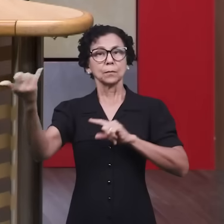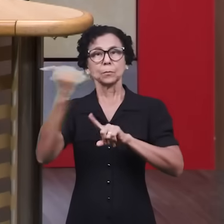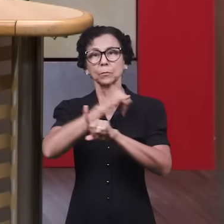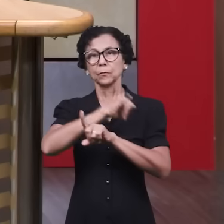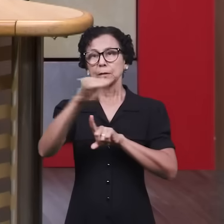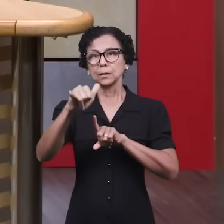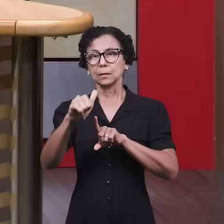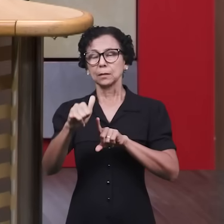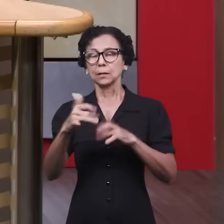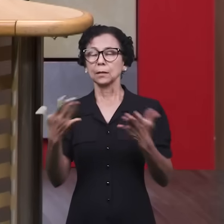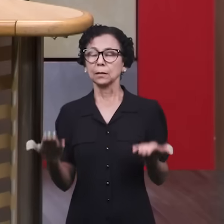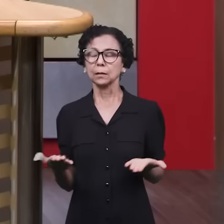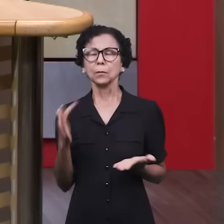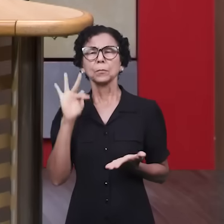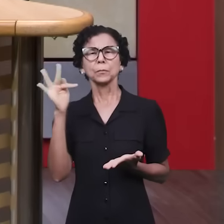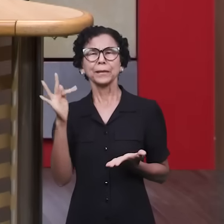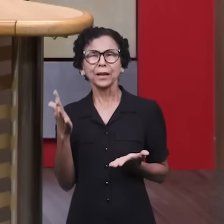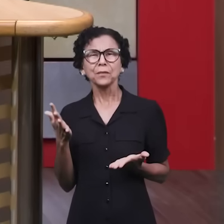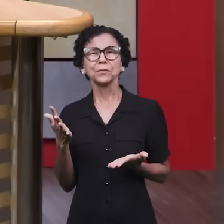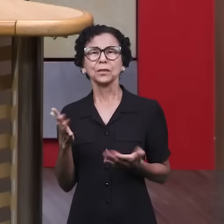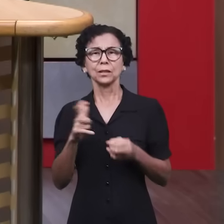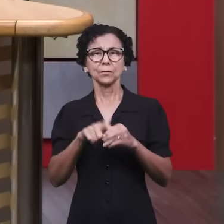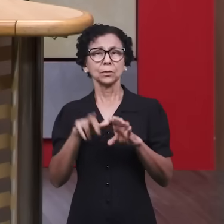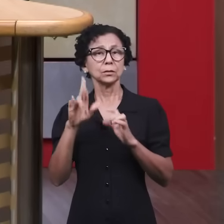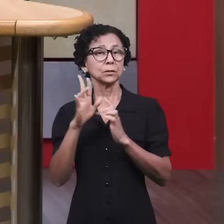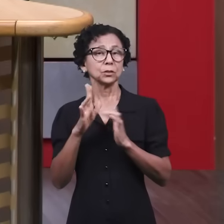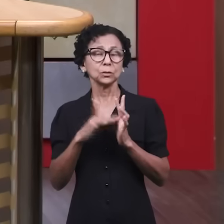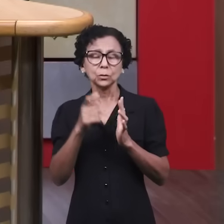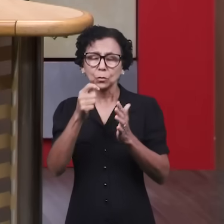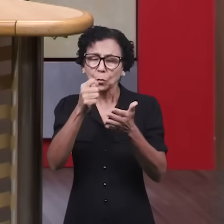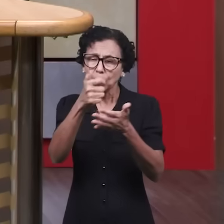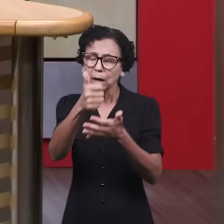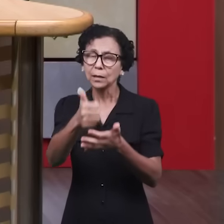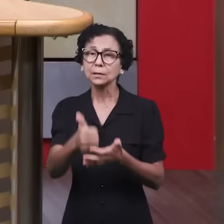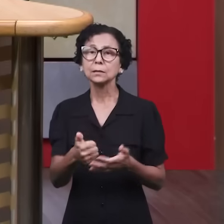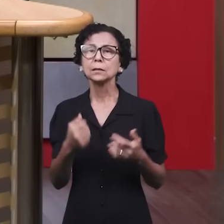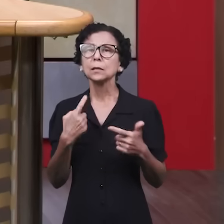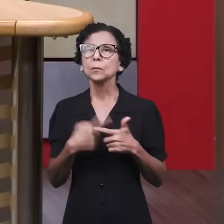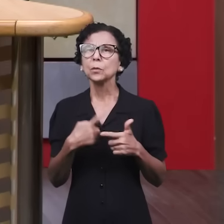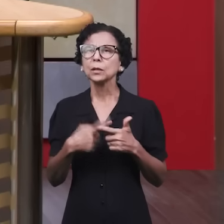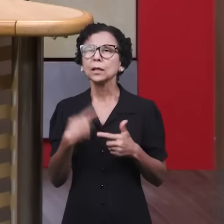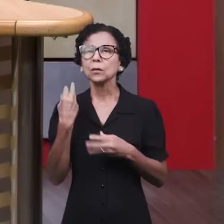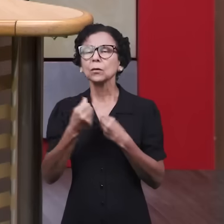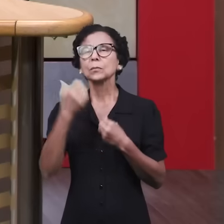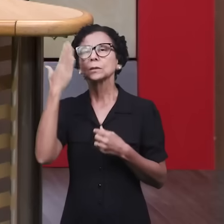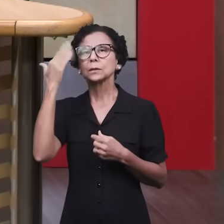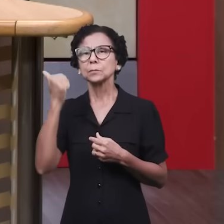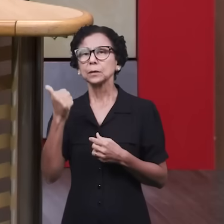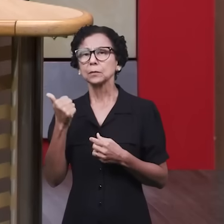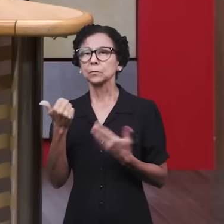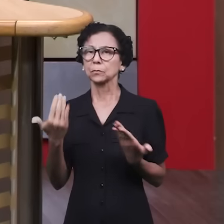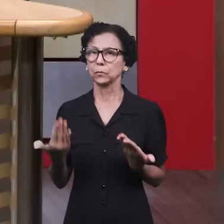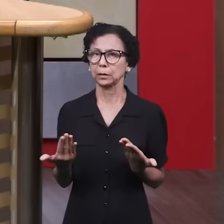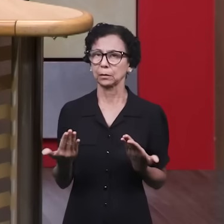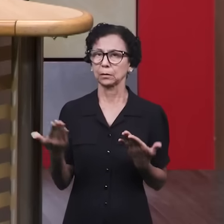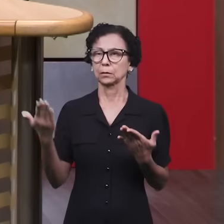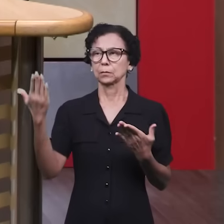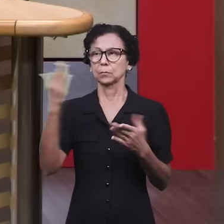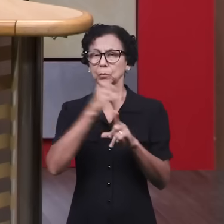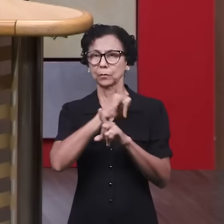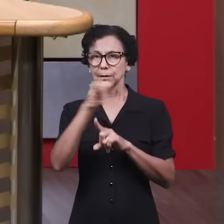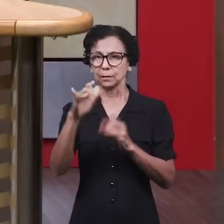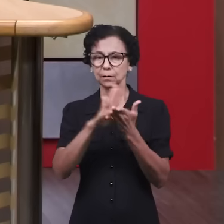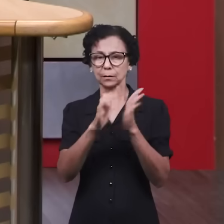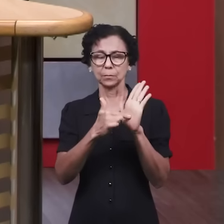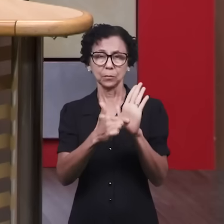que nós estamos discernindo por conta das profecias, por conta daquilo que o Espírito Santo tem falado. E a dificuldade grande é essa, você faz a secularização da